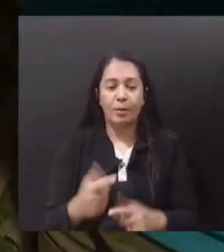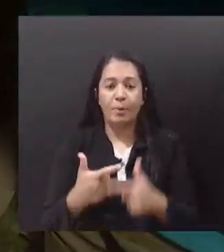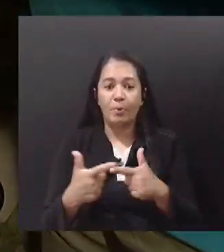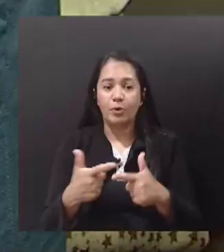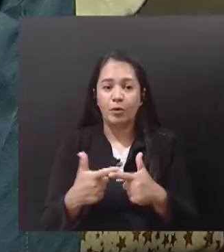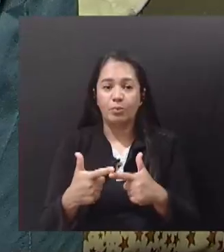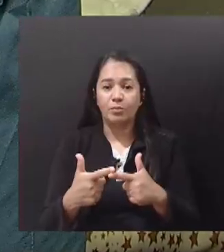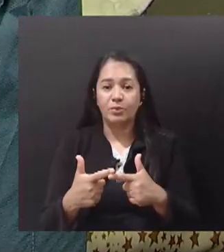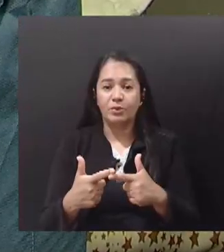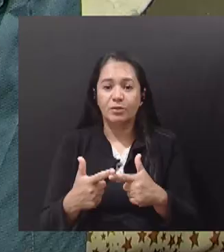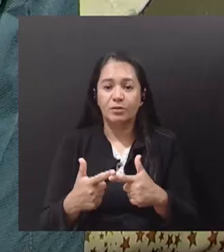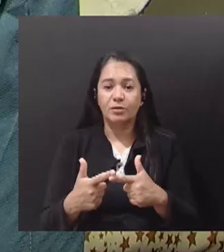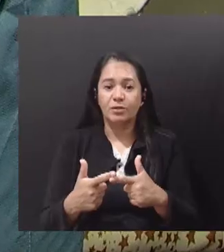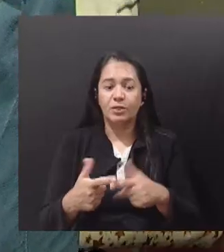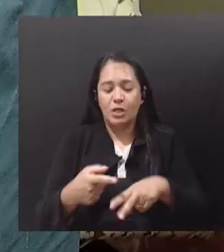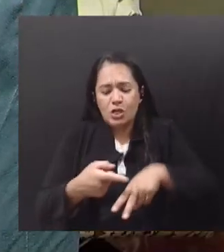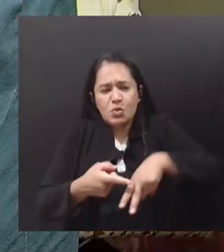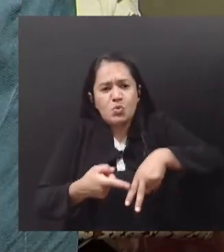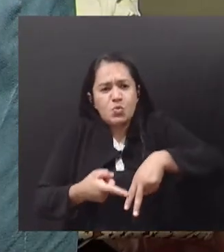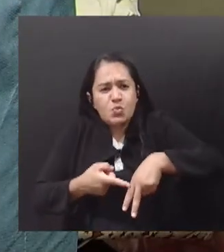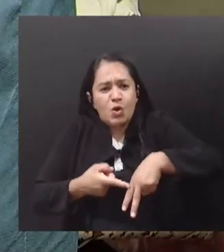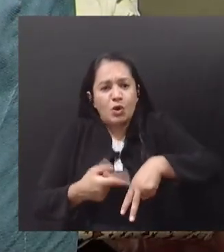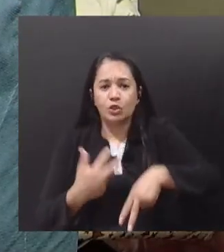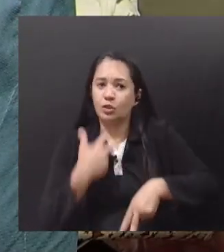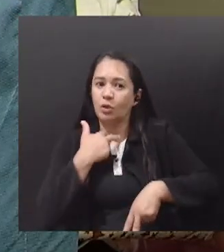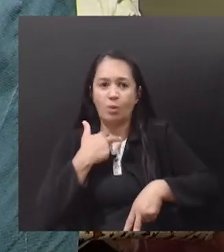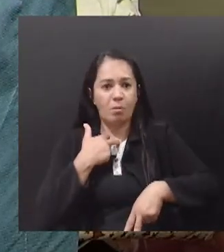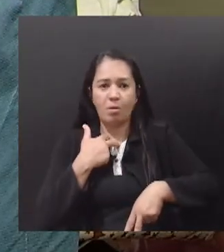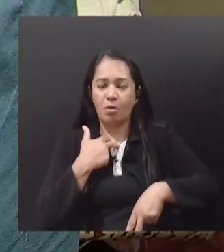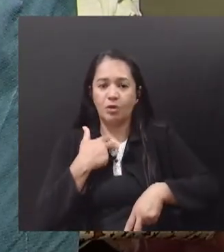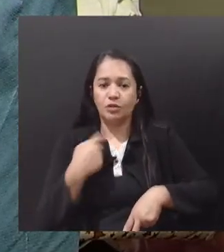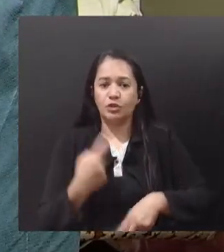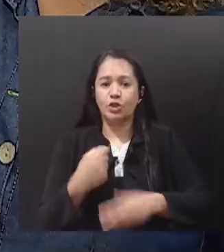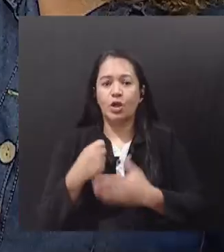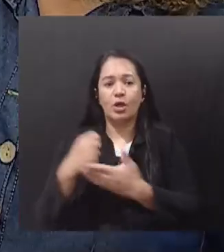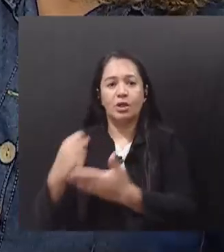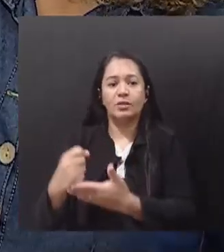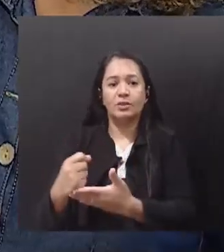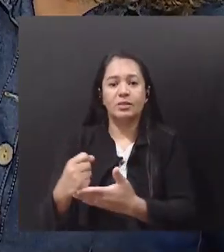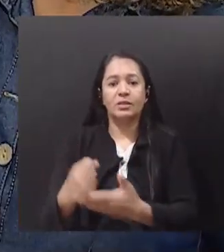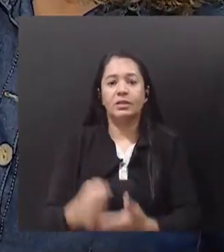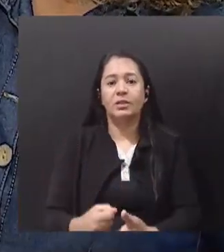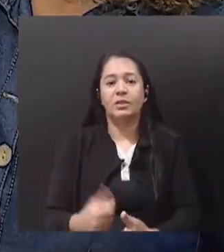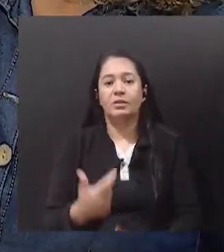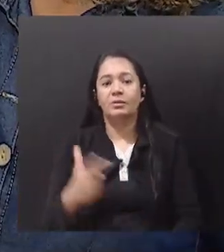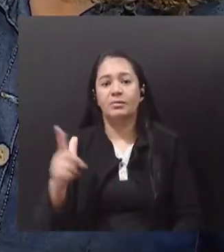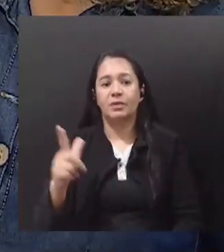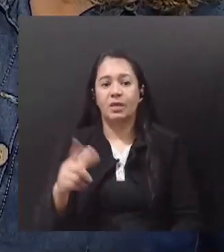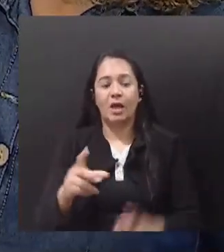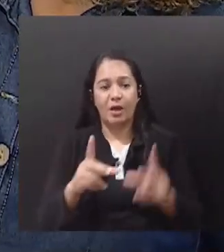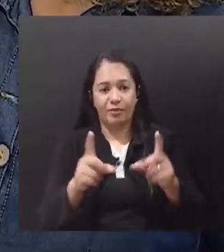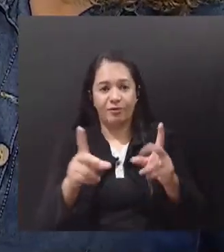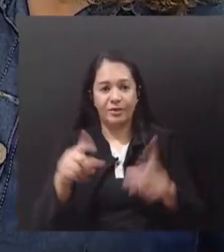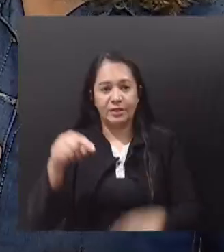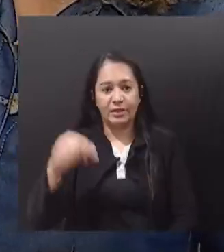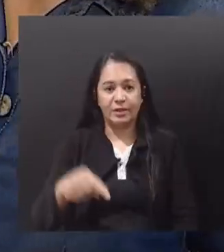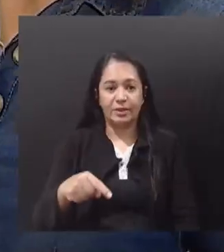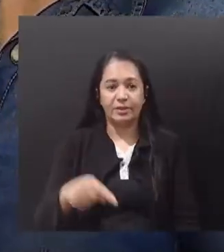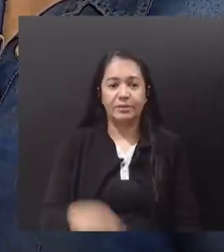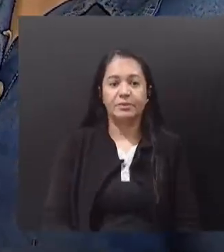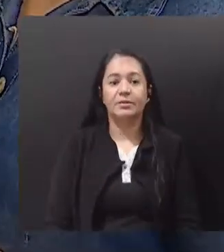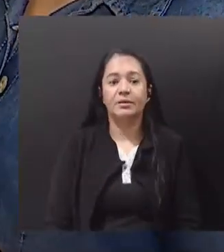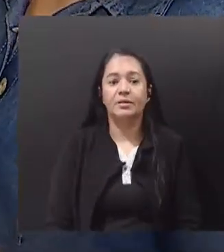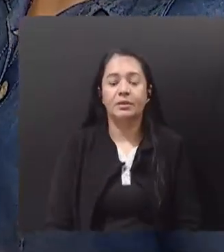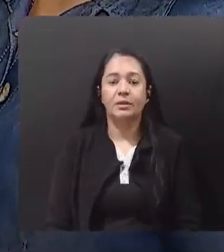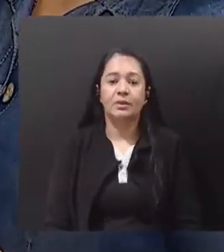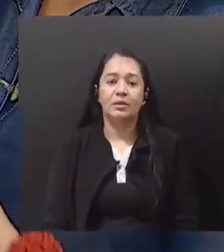muito curto, shortinhos, alcinha, essas coisas, então a gente manda pro bazar e eles fazem a venda aqui no bazar.